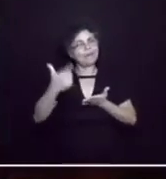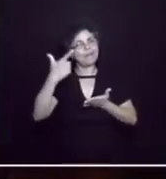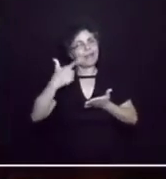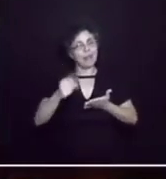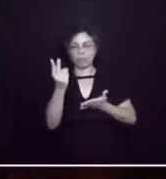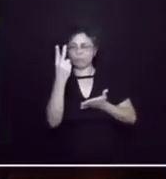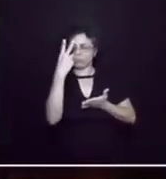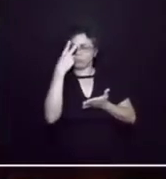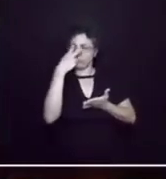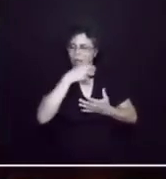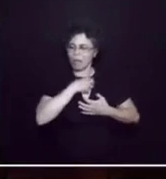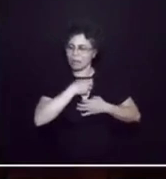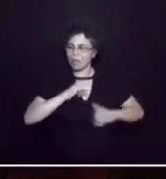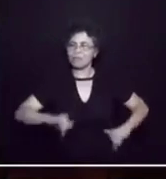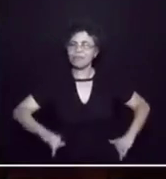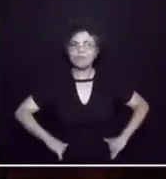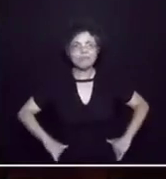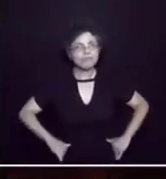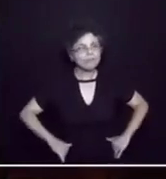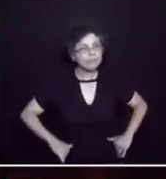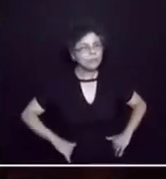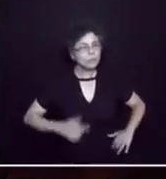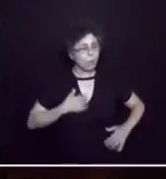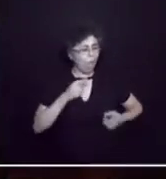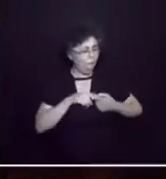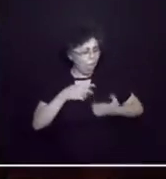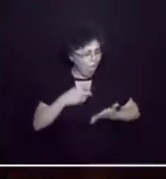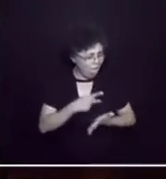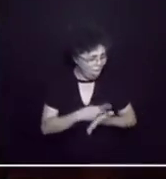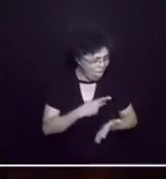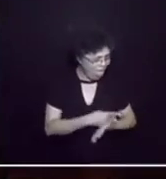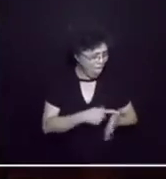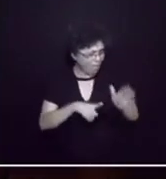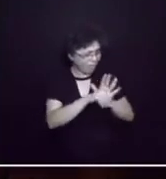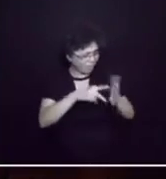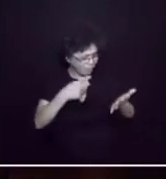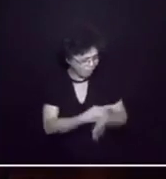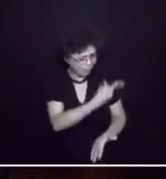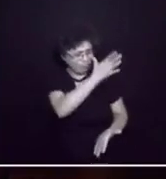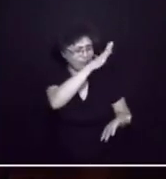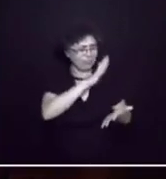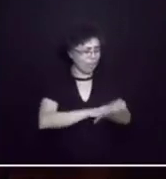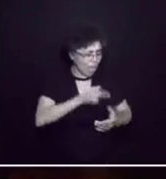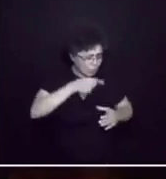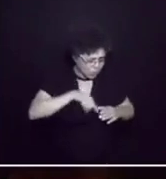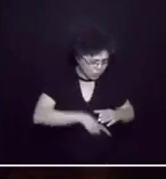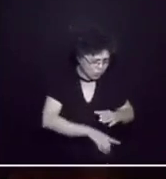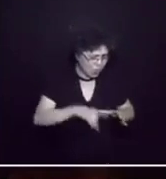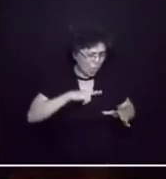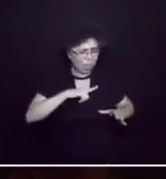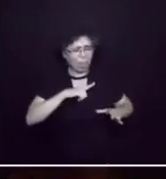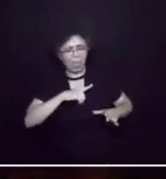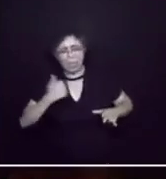si, sente a dor daquele ato que transgrediu a lei e, mergulhado naquela dor,